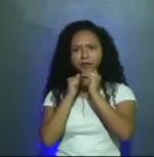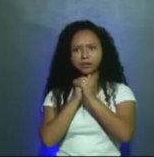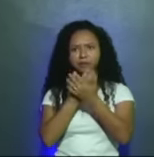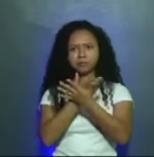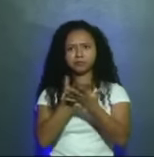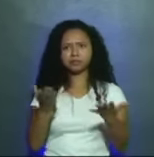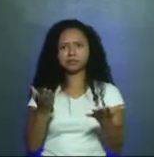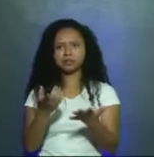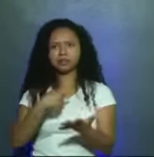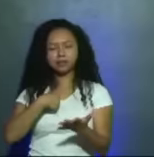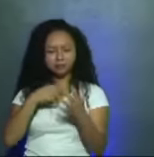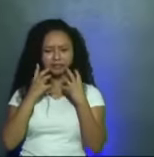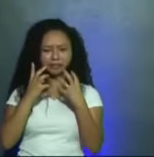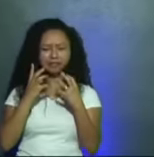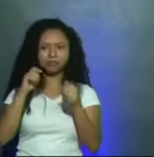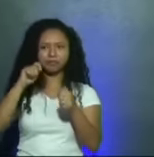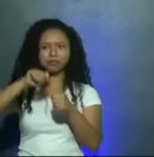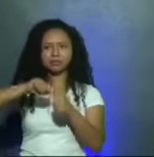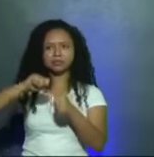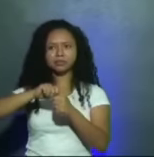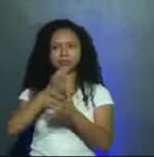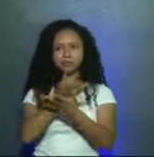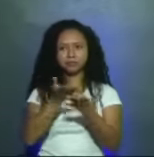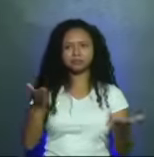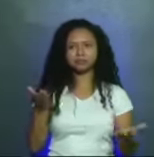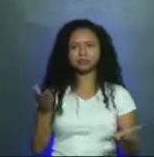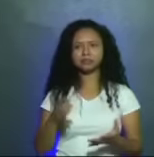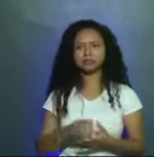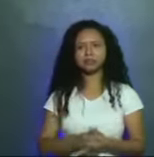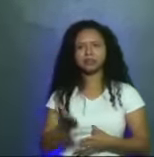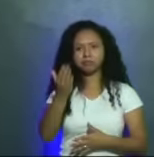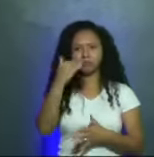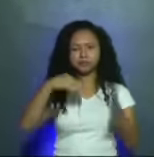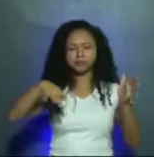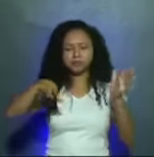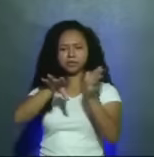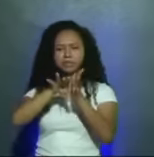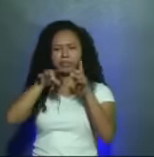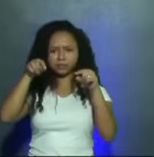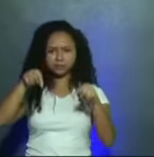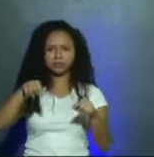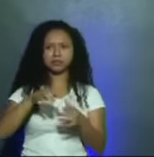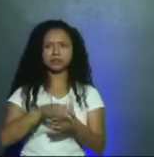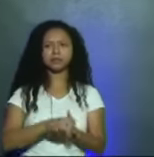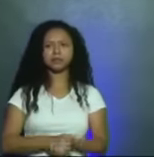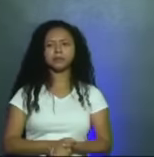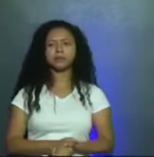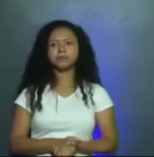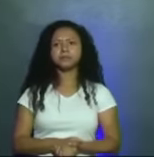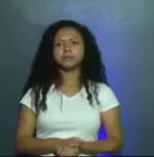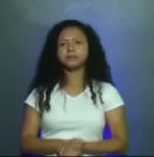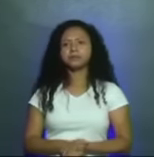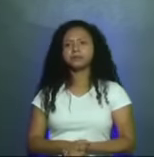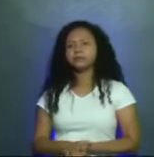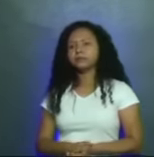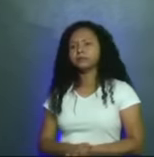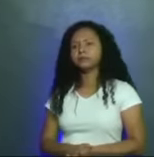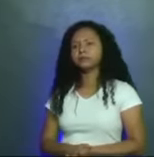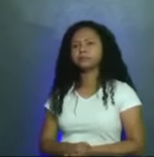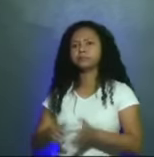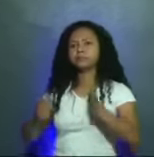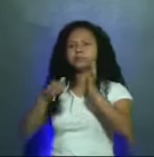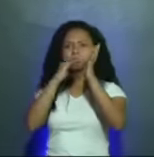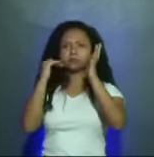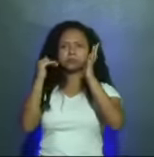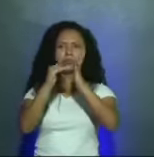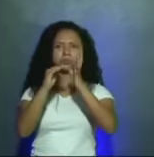eu quero fazer com vocês. Vamos chegar até aqui, mais aqui. Todos que querem fazer essa